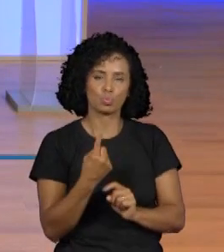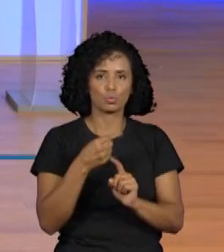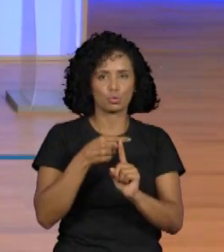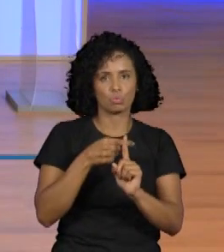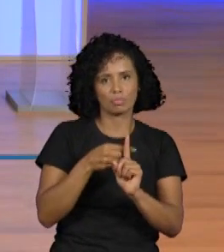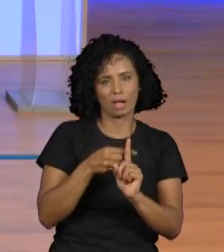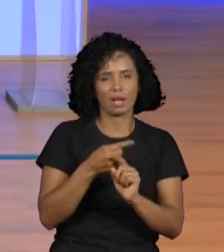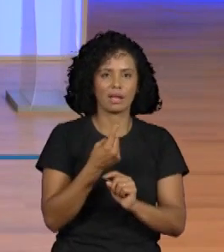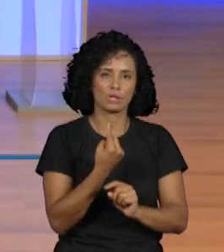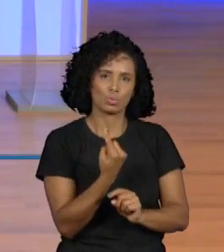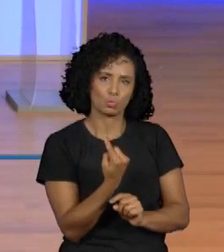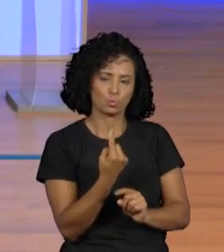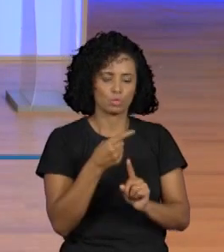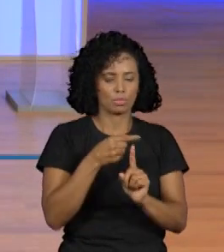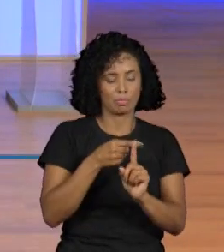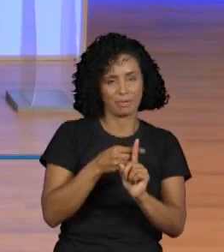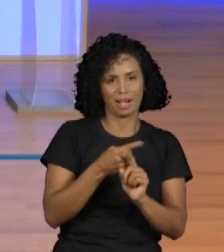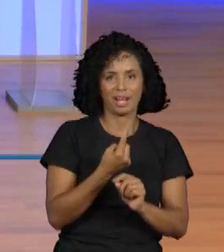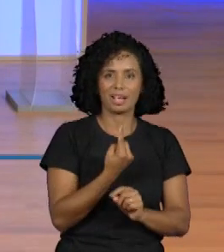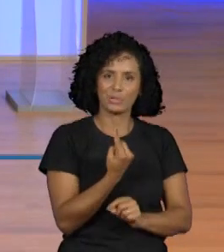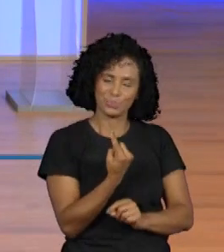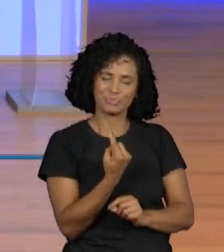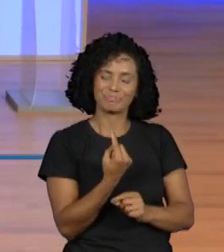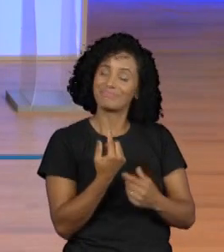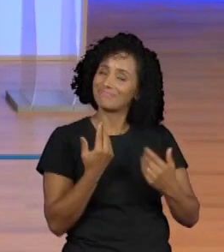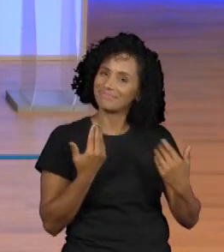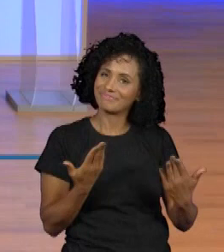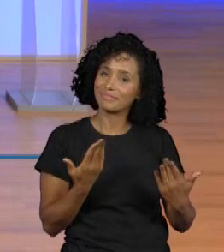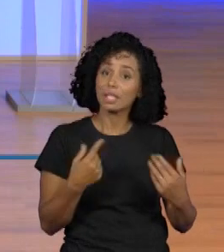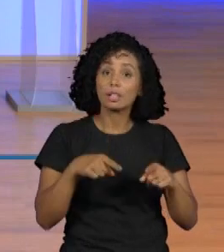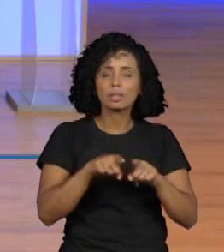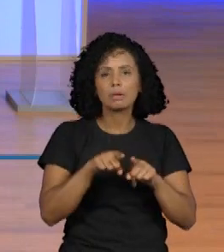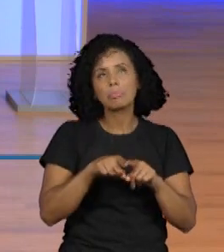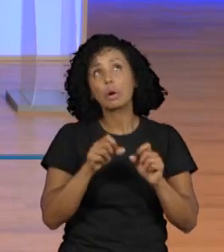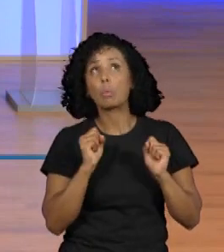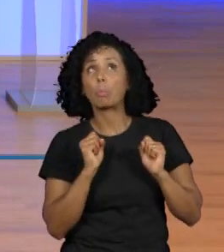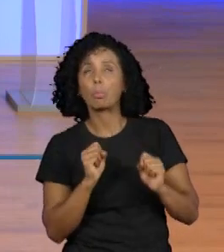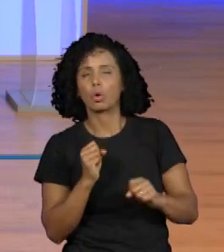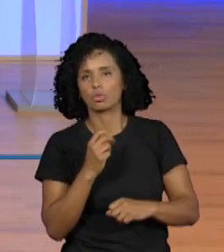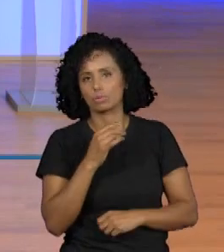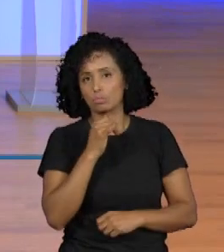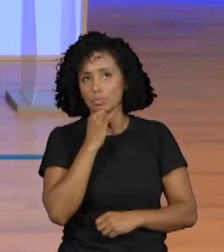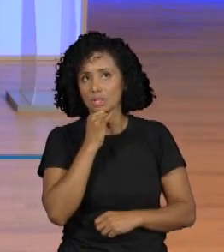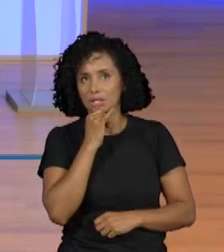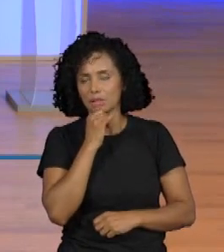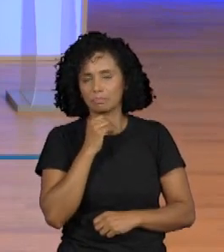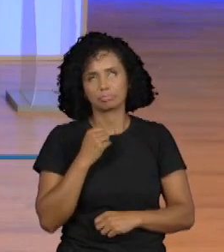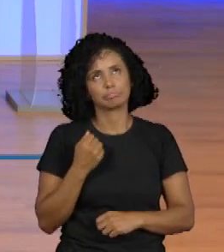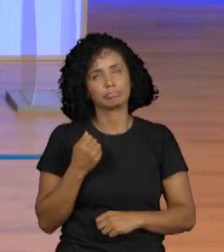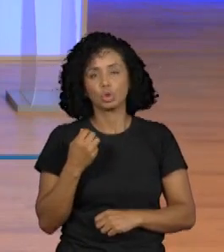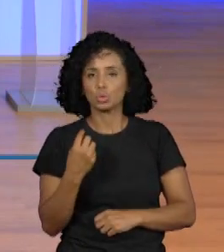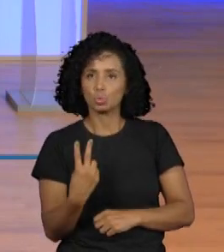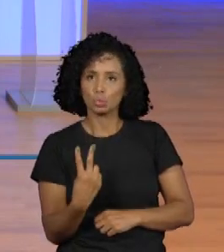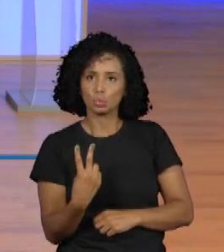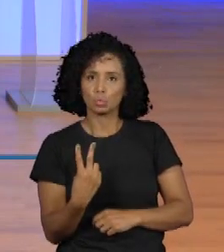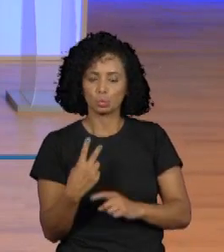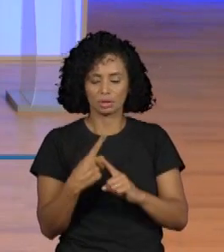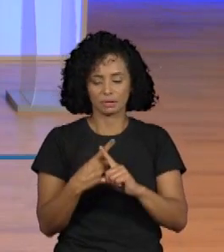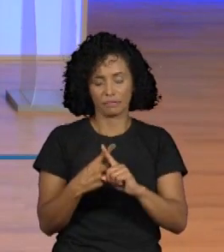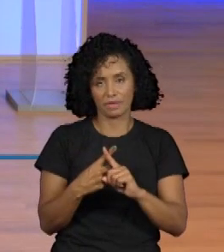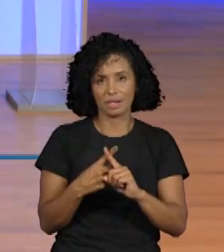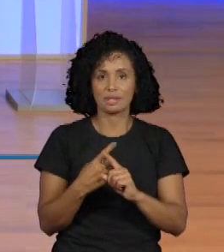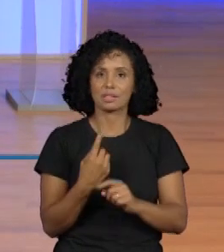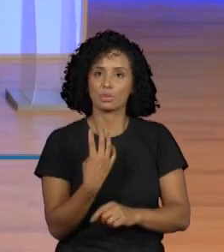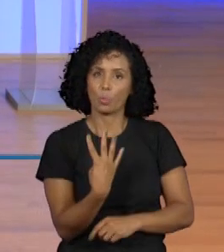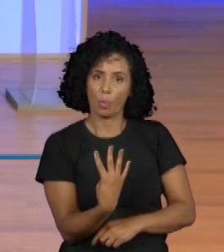quando contamos aí 2 vezes o 4, não é? Ou poderia ser também 2, poderia ser uma adição,